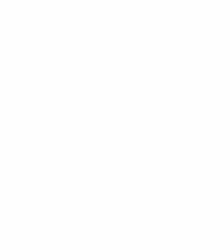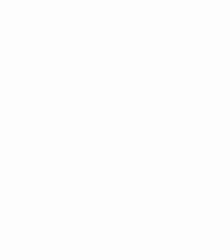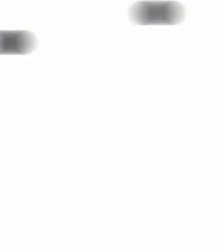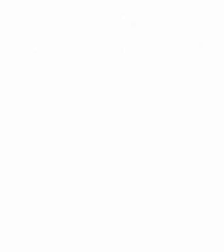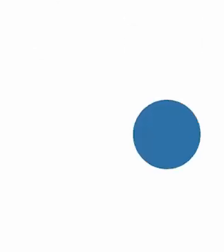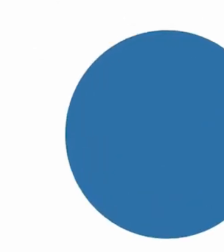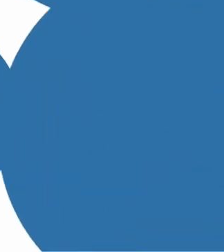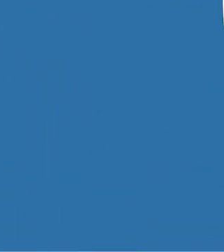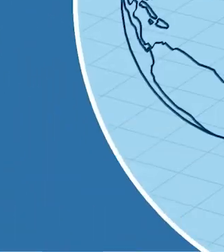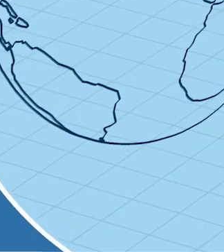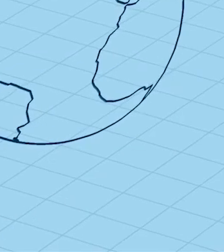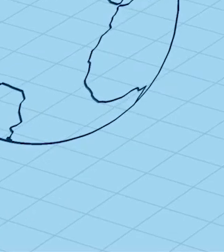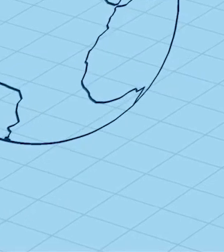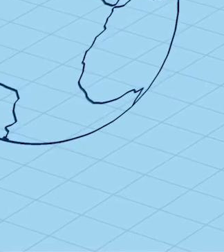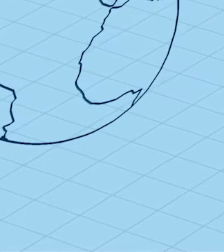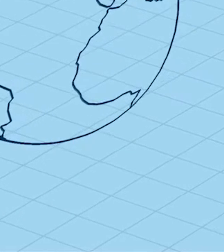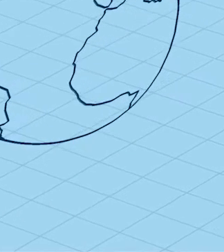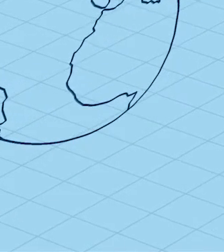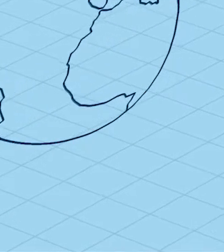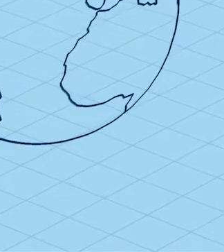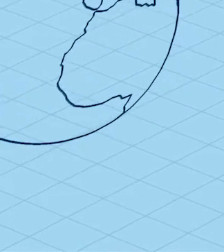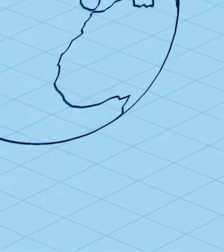E aí